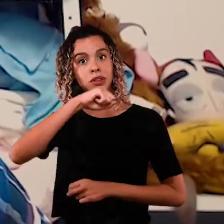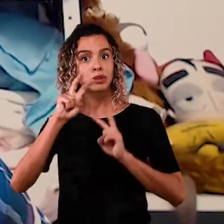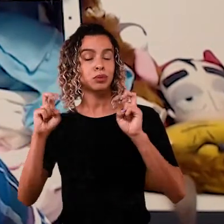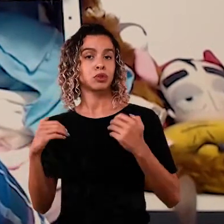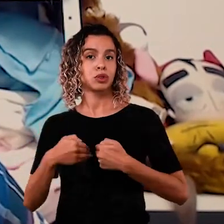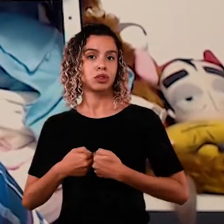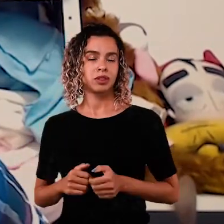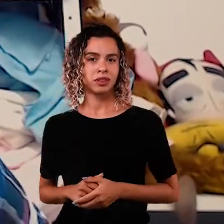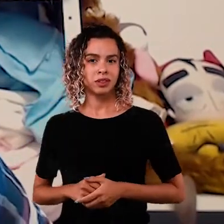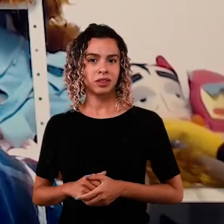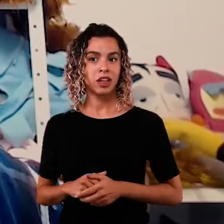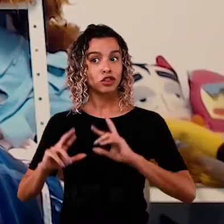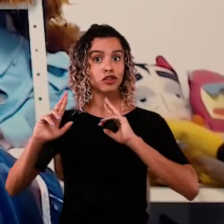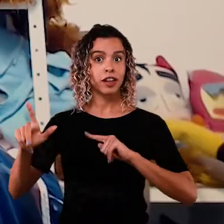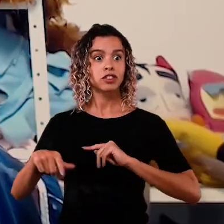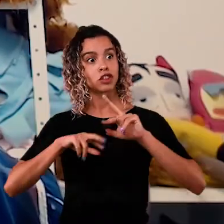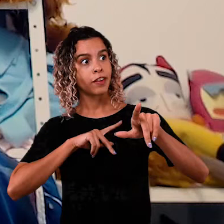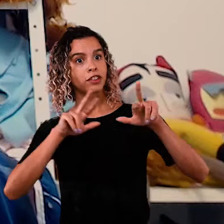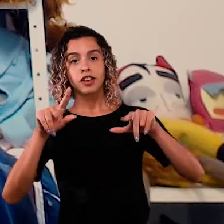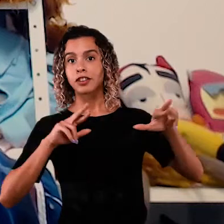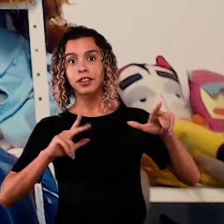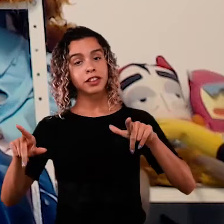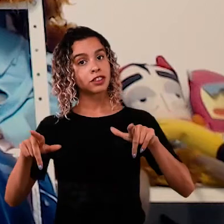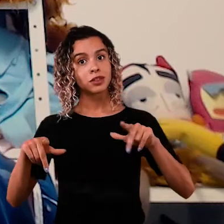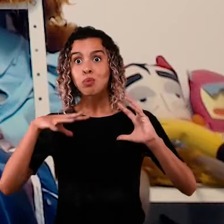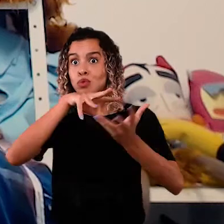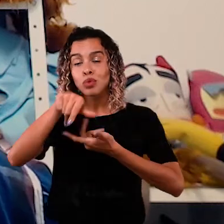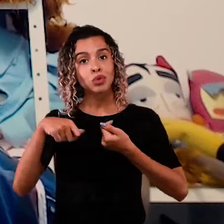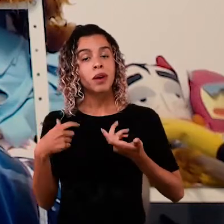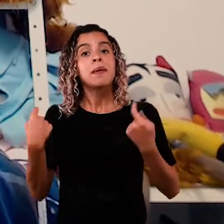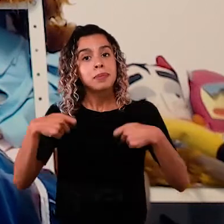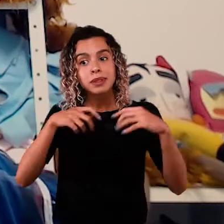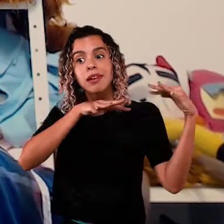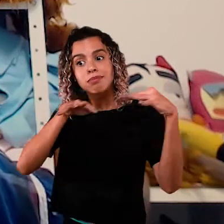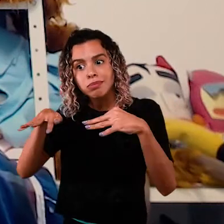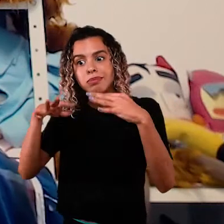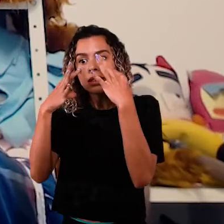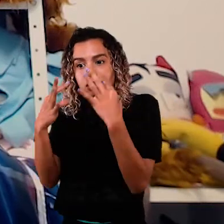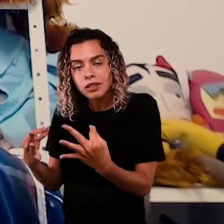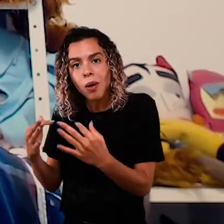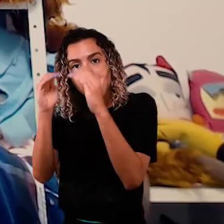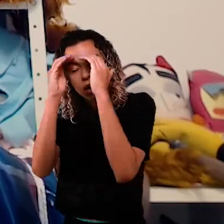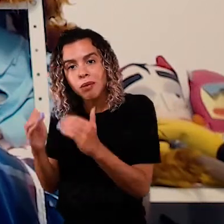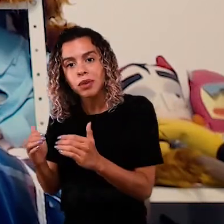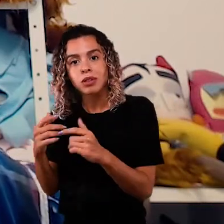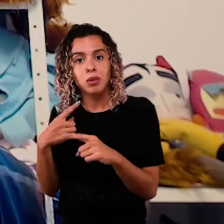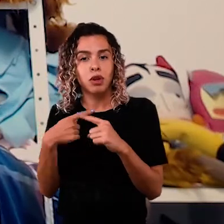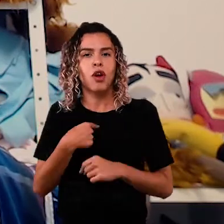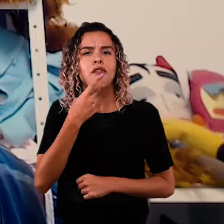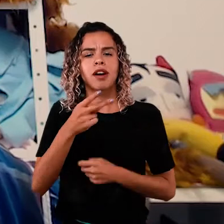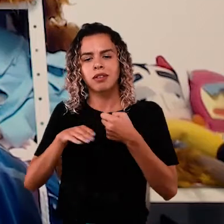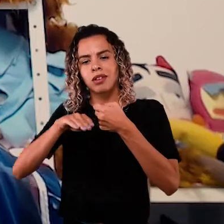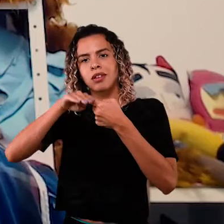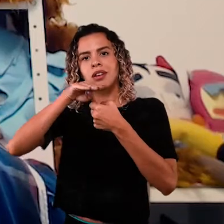eu aprendi. Tem muita diferença entre nós. E é preciso que a gente dê voz para essas pessoas. Porque eu não